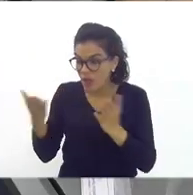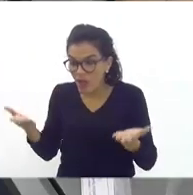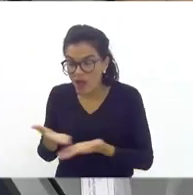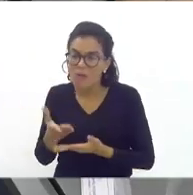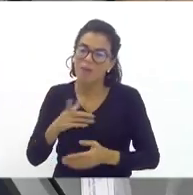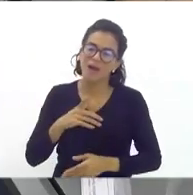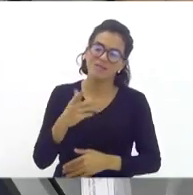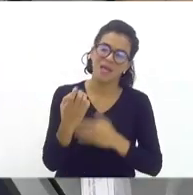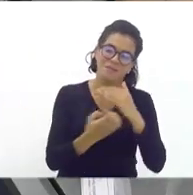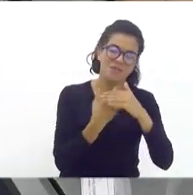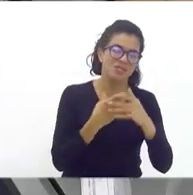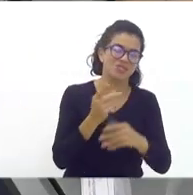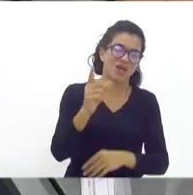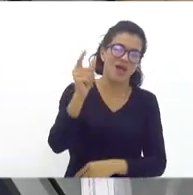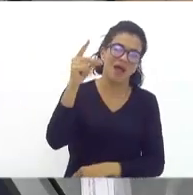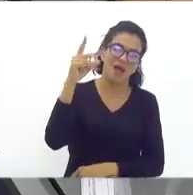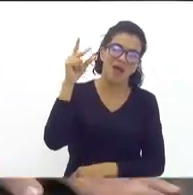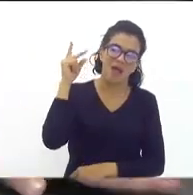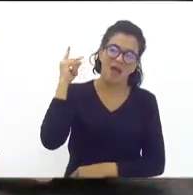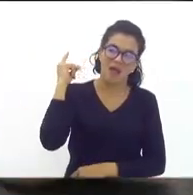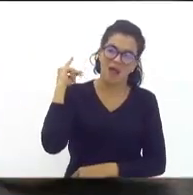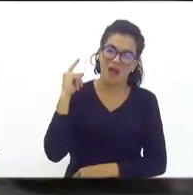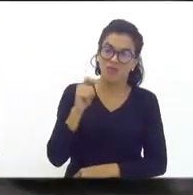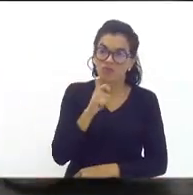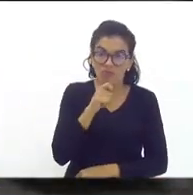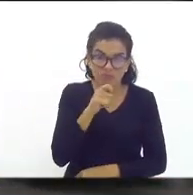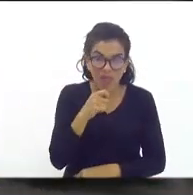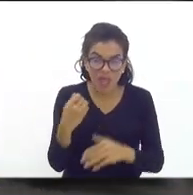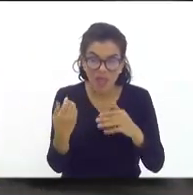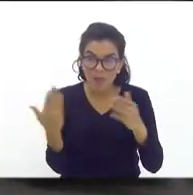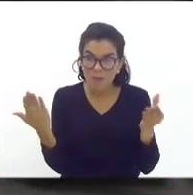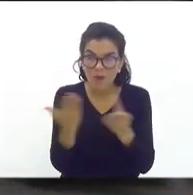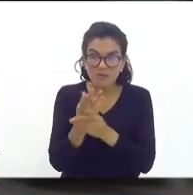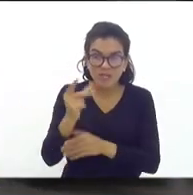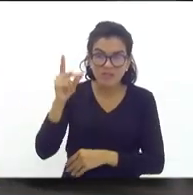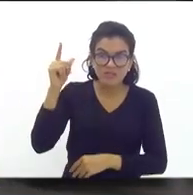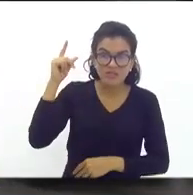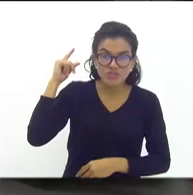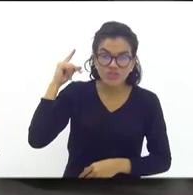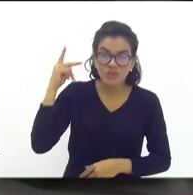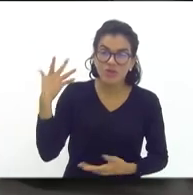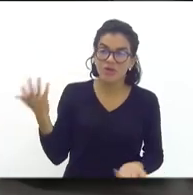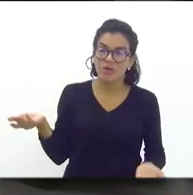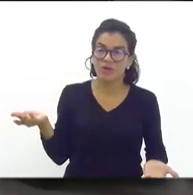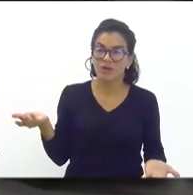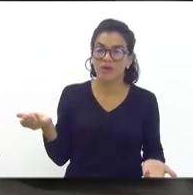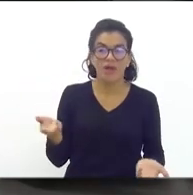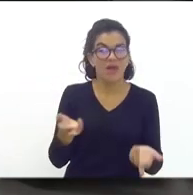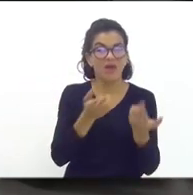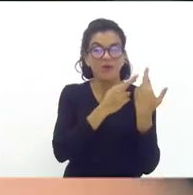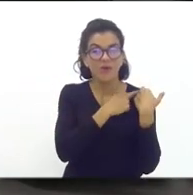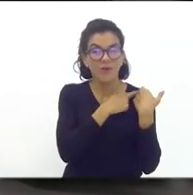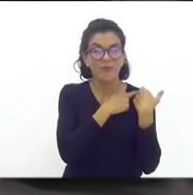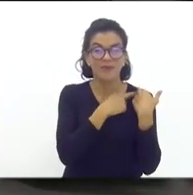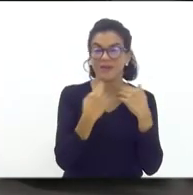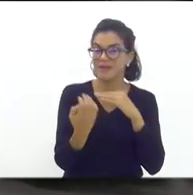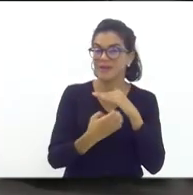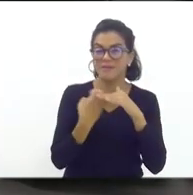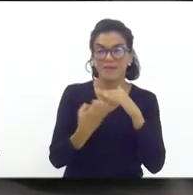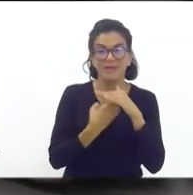agências existe um tempo mas não é não é processo antigo não há processo por incompetência das das da da da agência Presidente